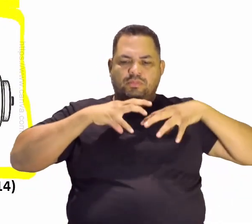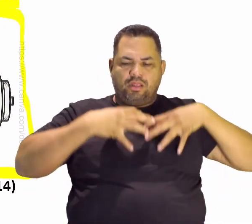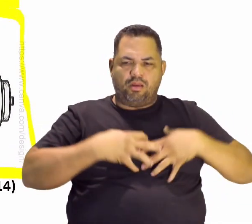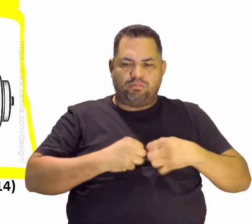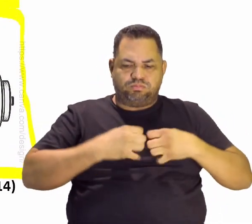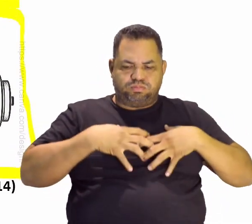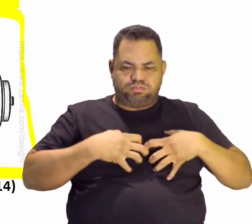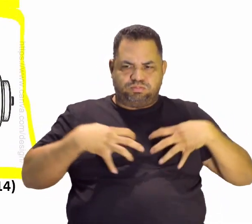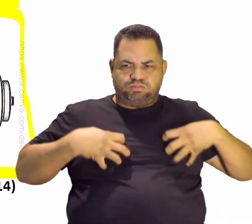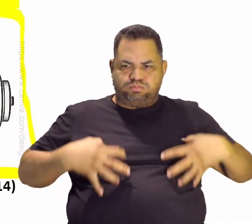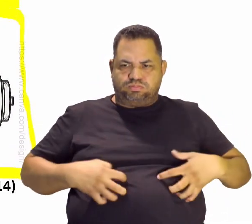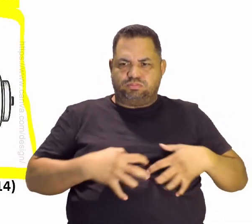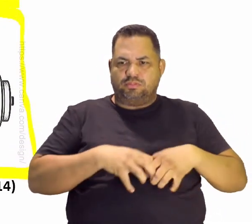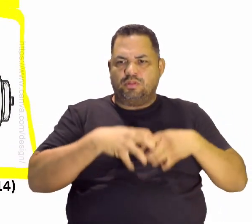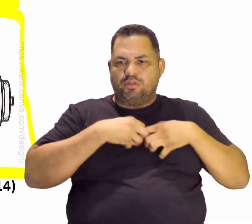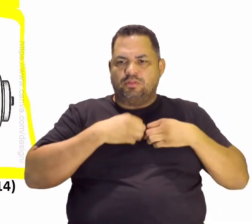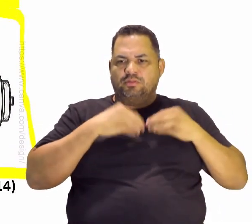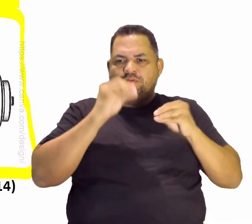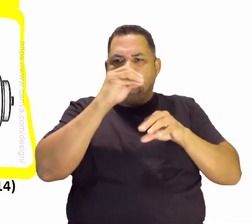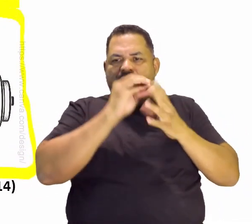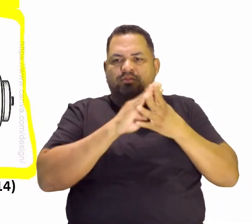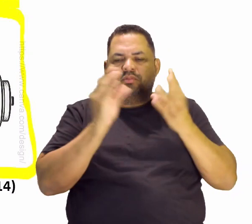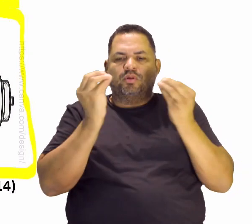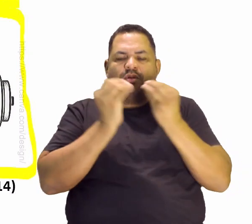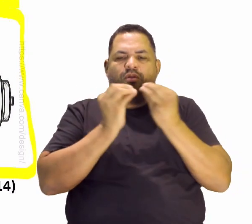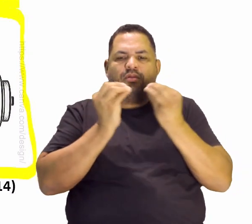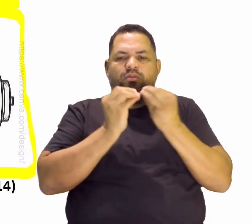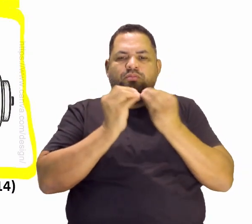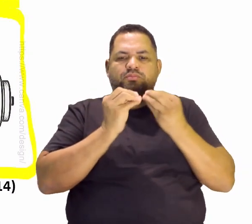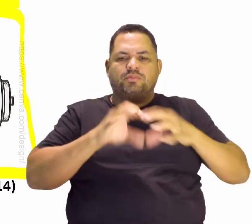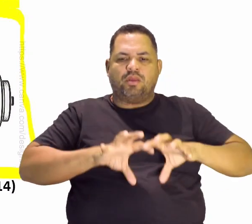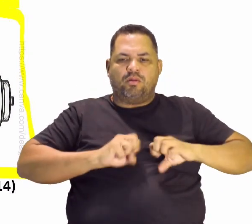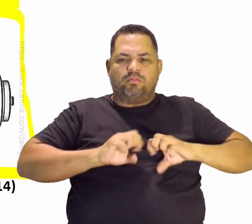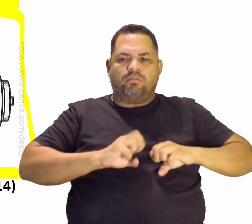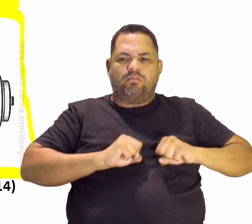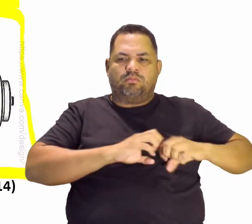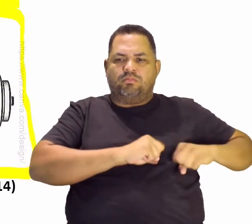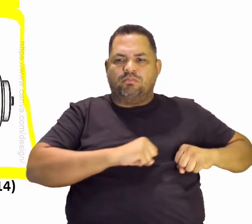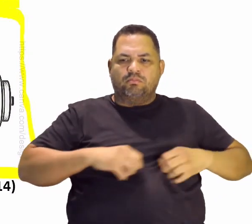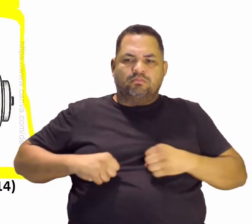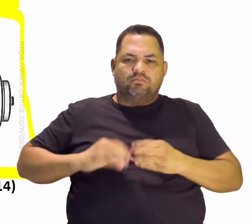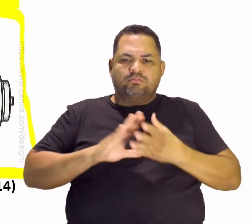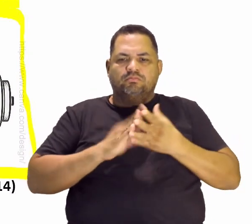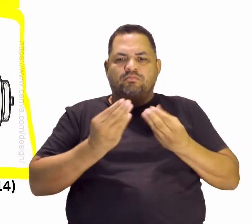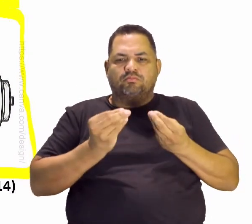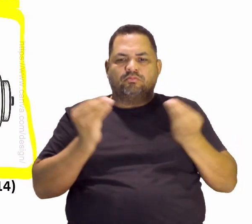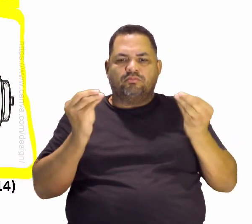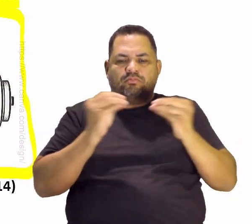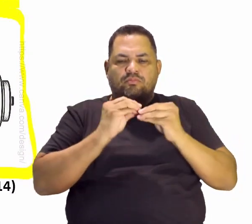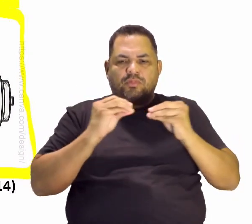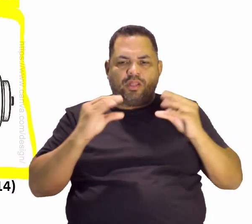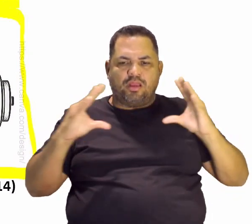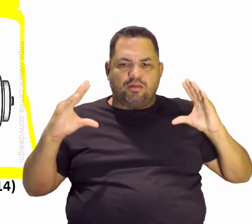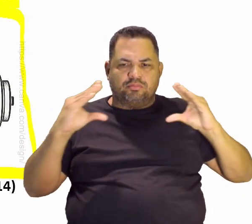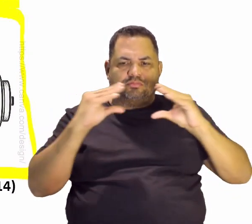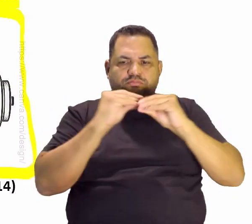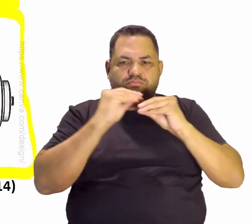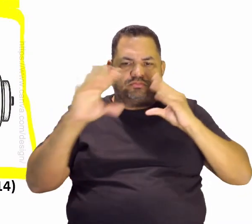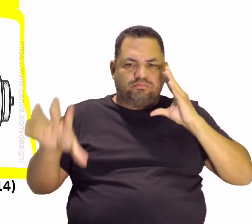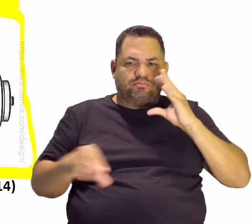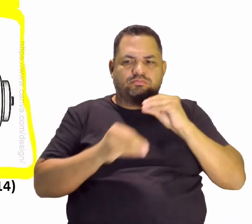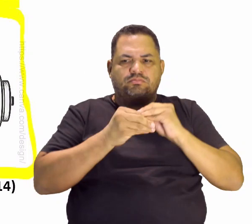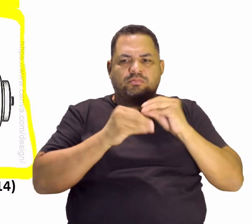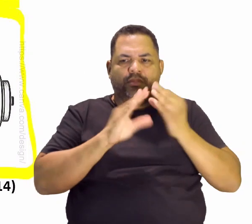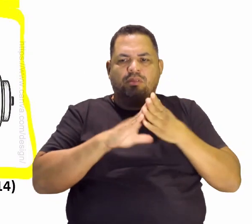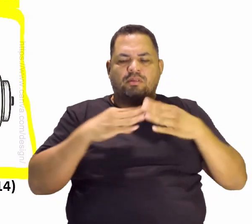essas micromoléculas, né? Elas foram absorvidas, foram sintetizadas, né? Foram anexadas ao meu